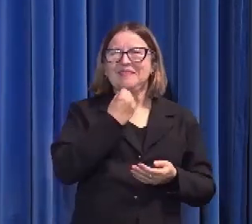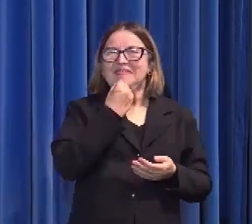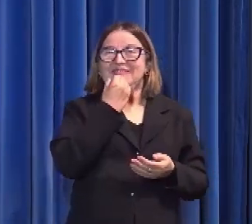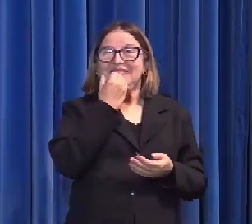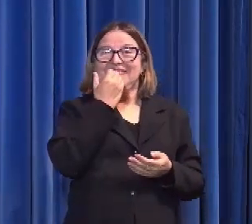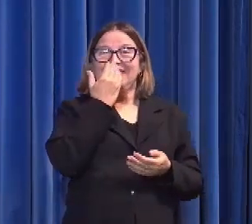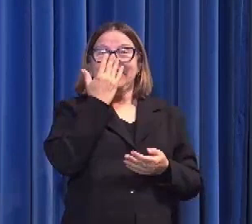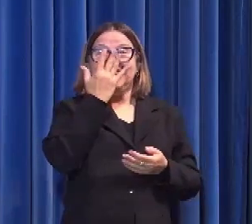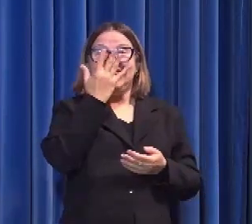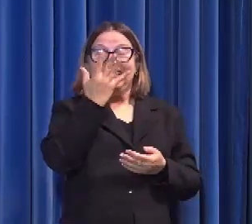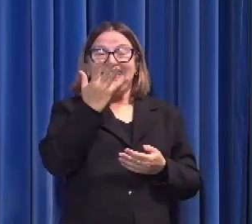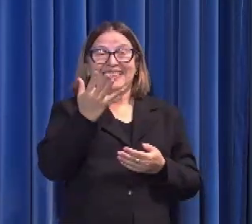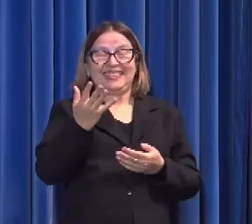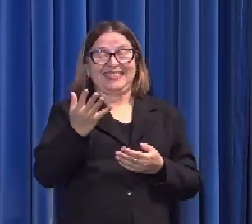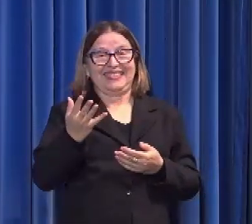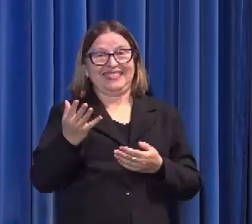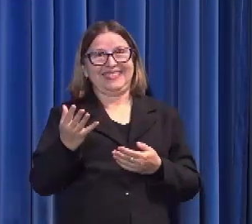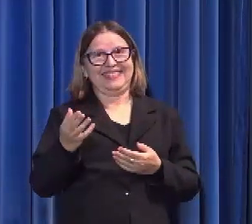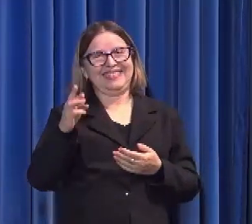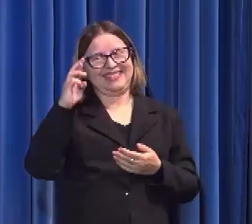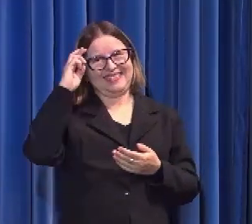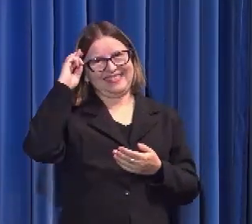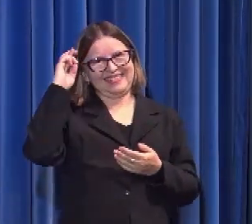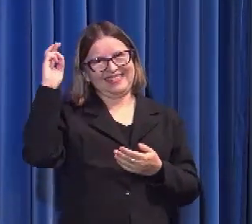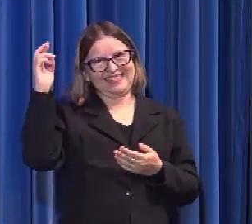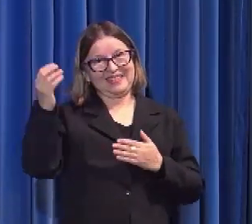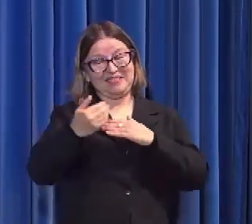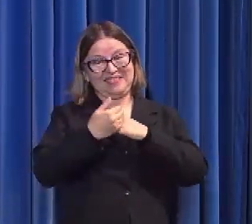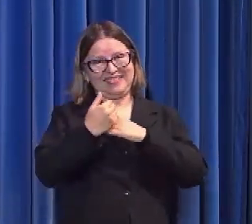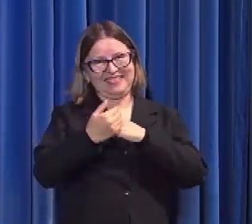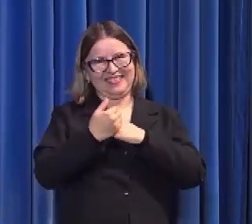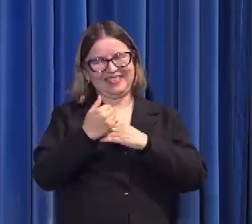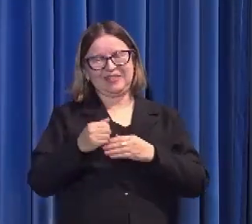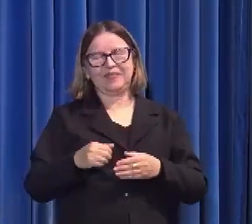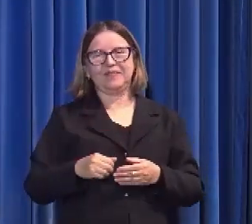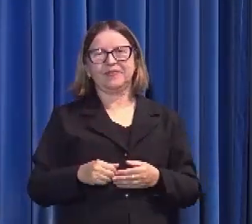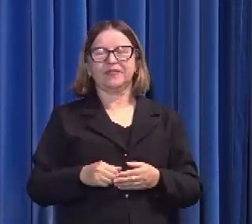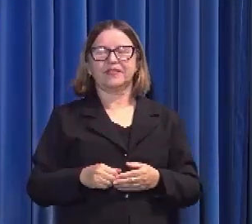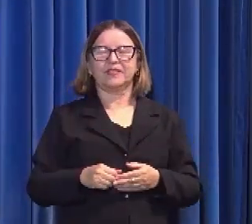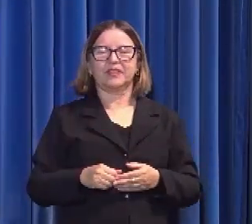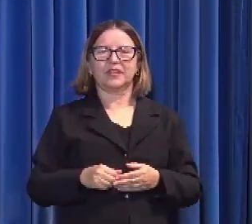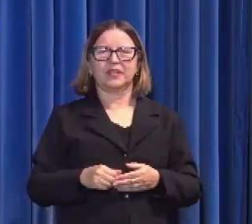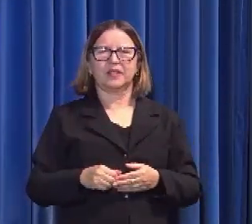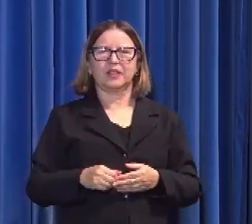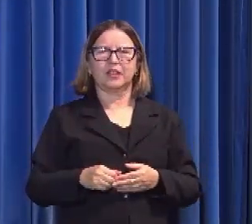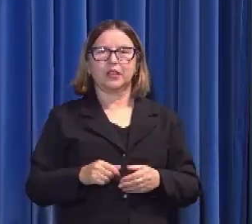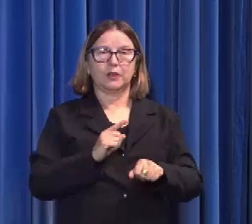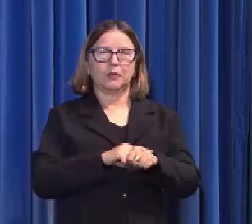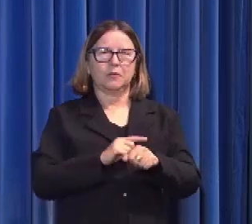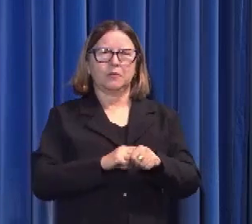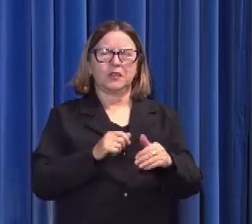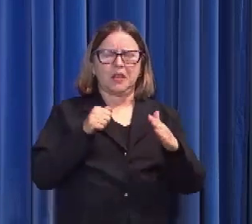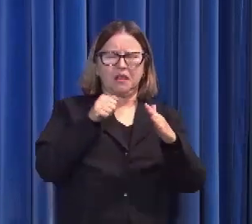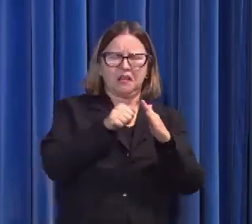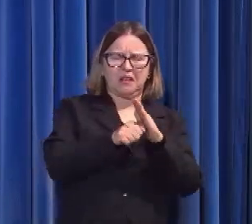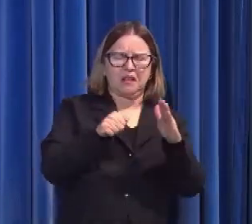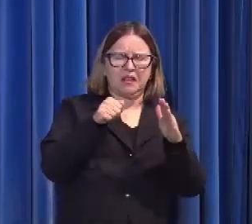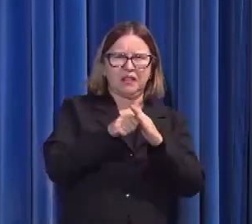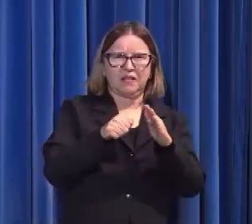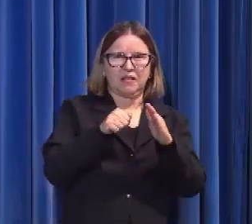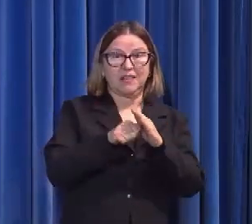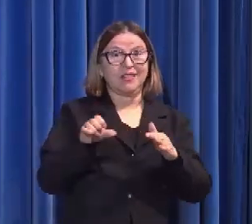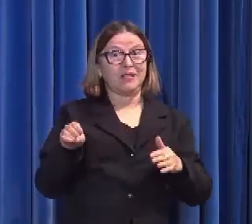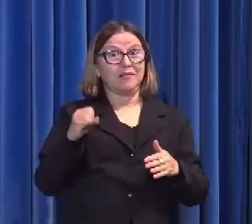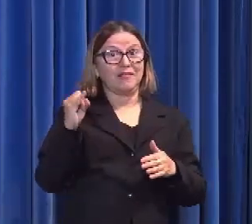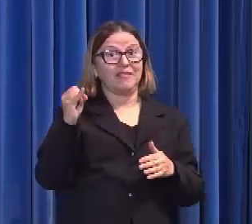convide que me visitou e aqueles momentos de lutas foram preciosíssimos